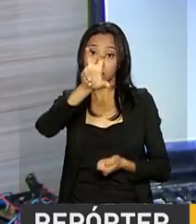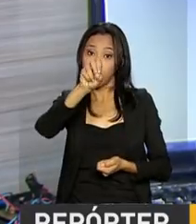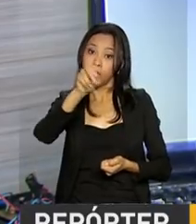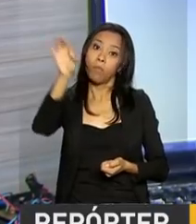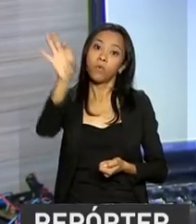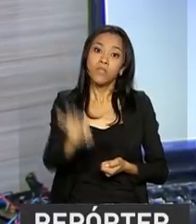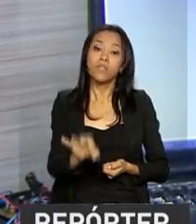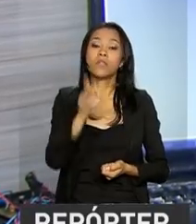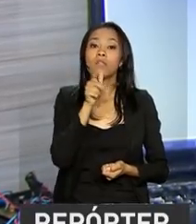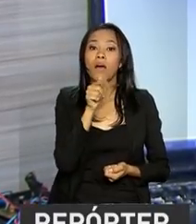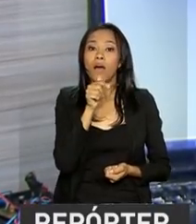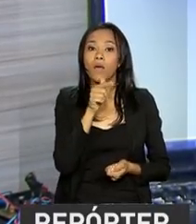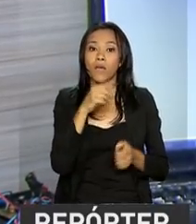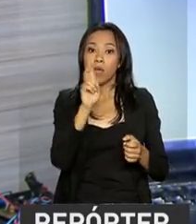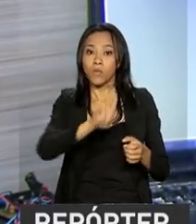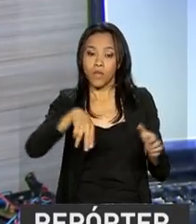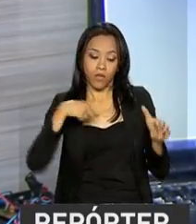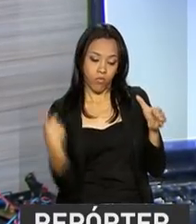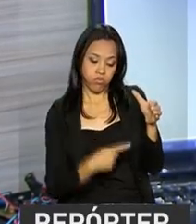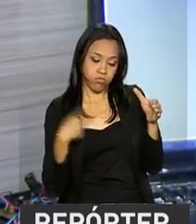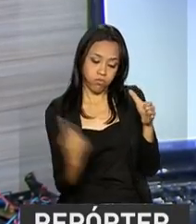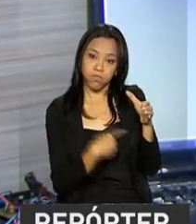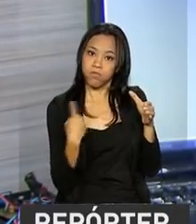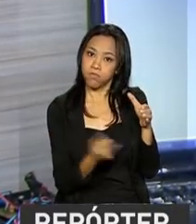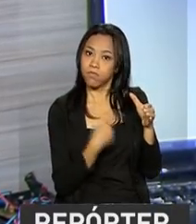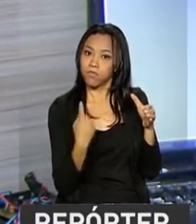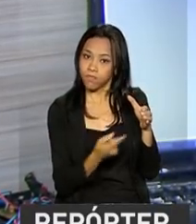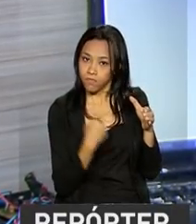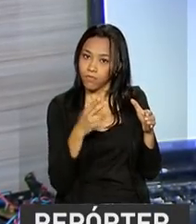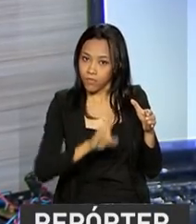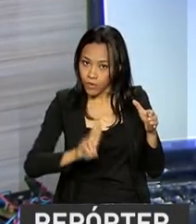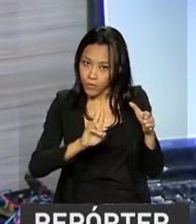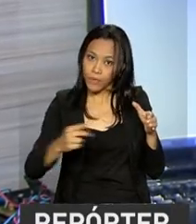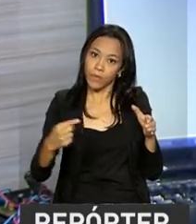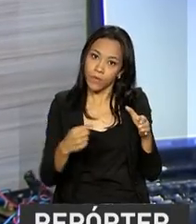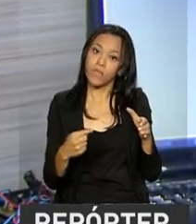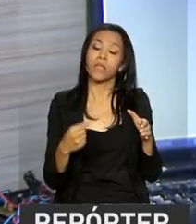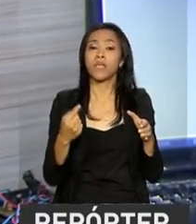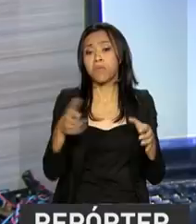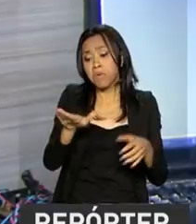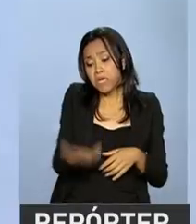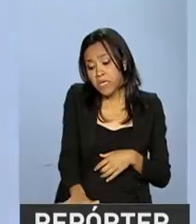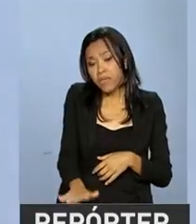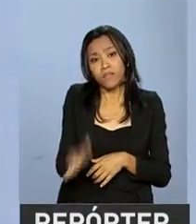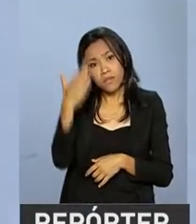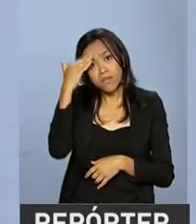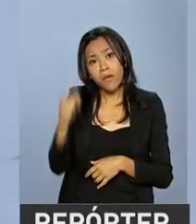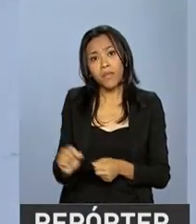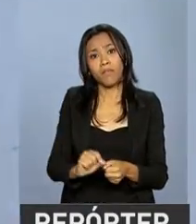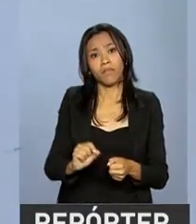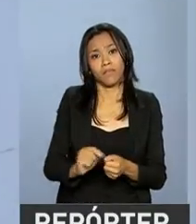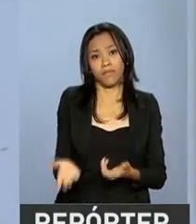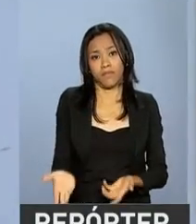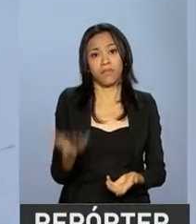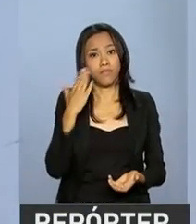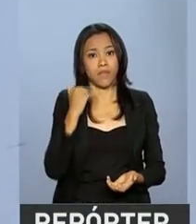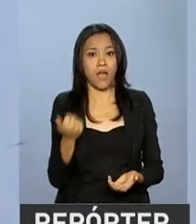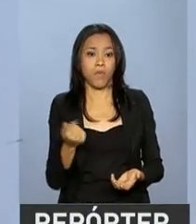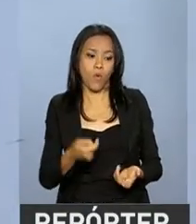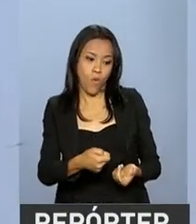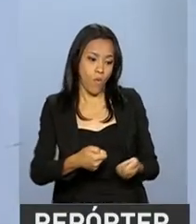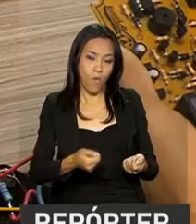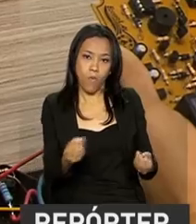utilizada em um ciclo de lavagem de roupas. Isso de forma semiautomática, de forma que até uma criança pode operar. O Econolave, criado